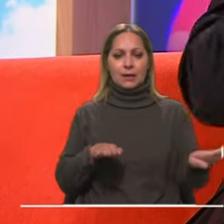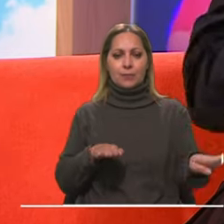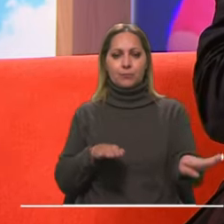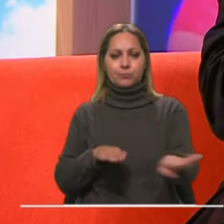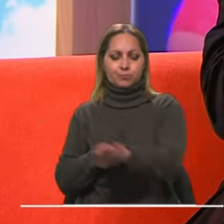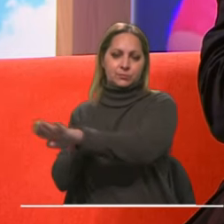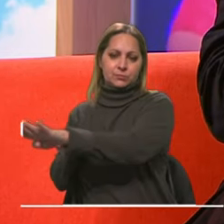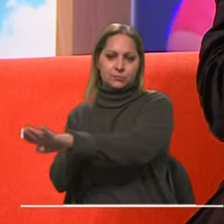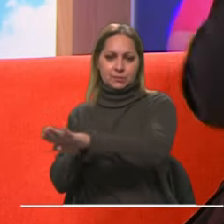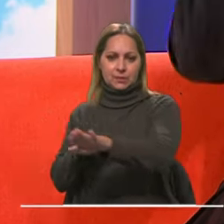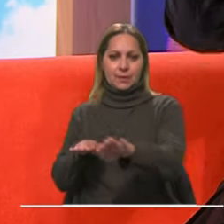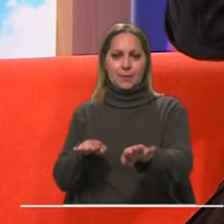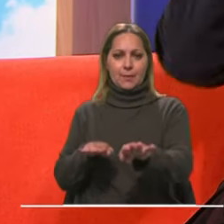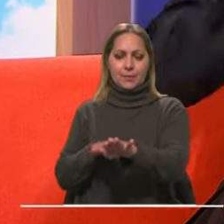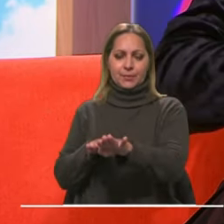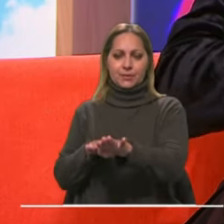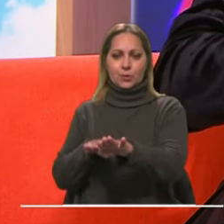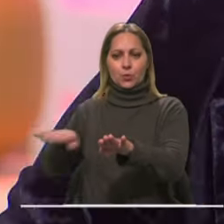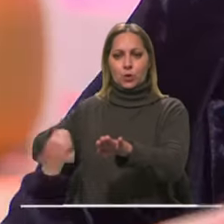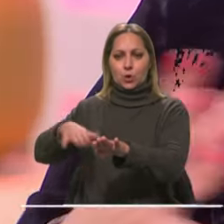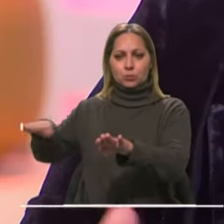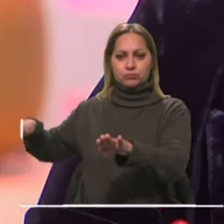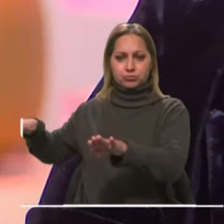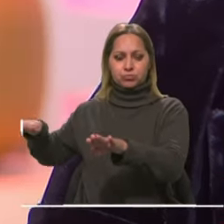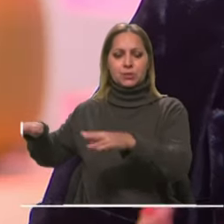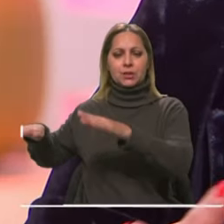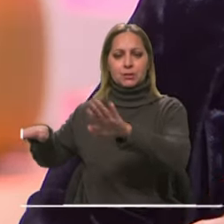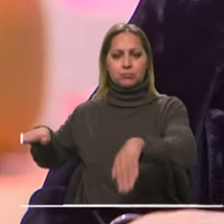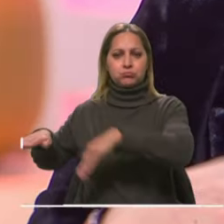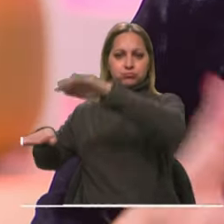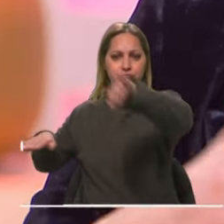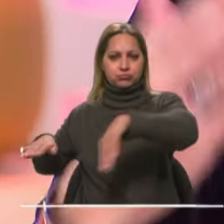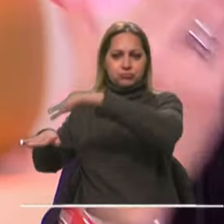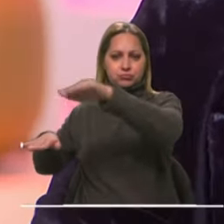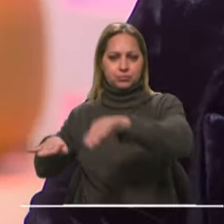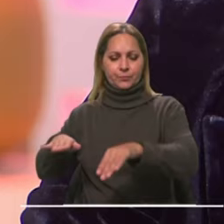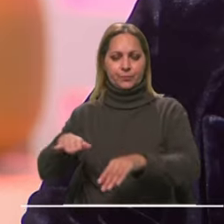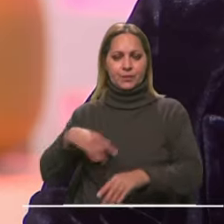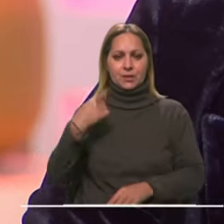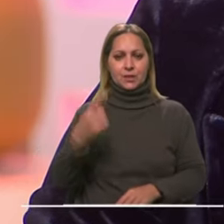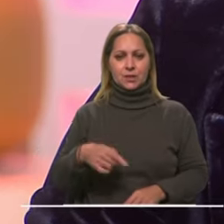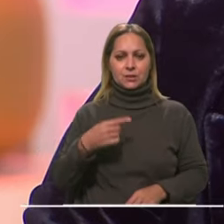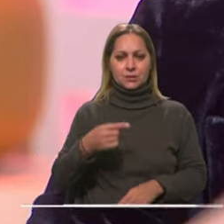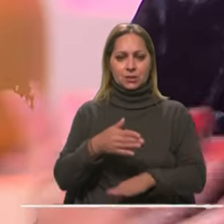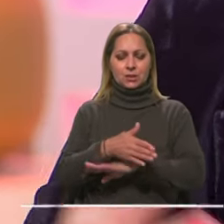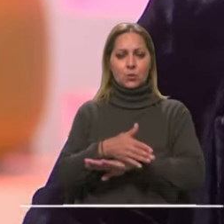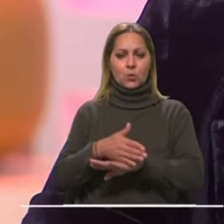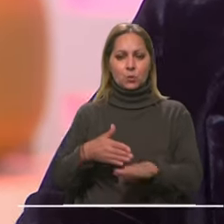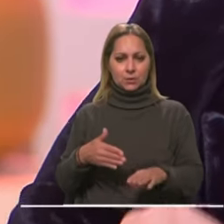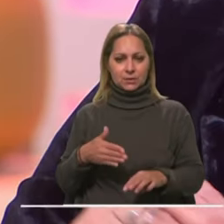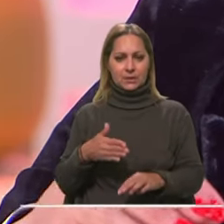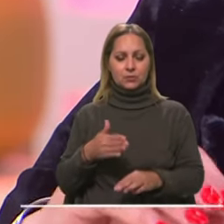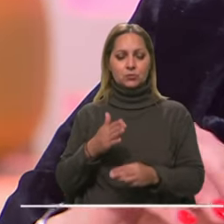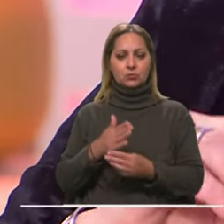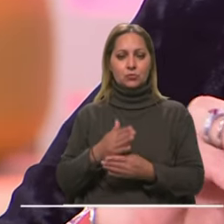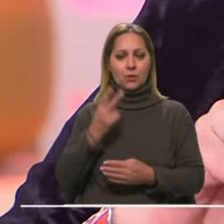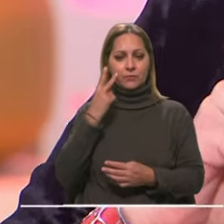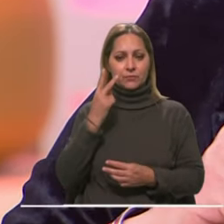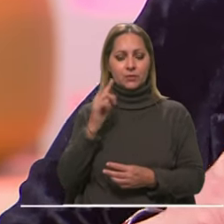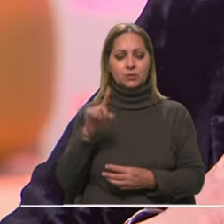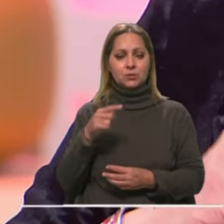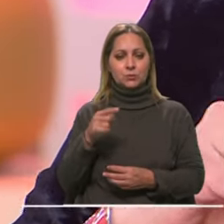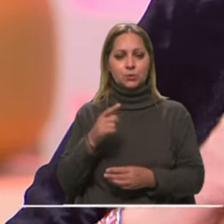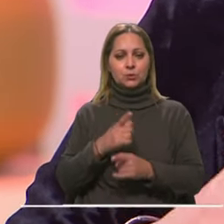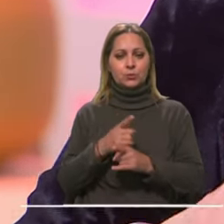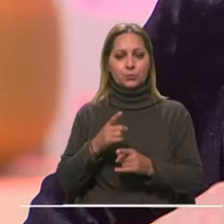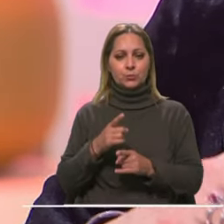abalou. Quem bateu ali e nós lá fomos. A gente ficou cortado ao meio, portanto vimos depois, porque bateu